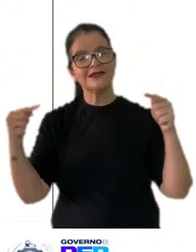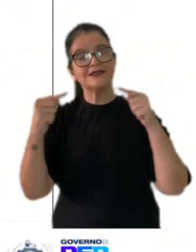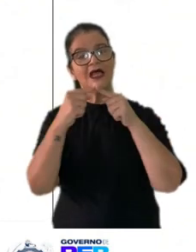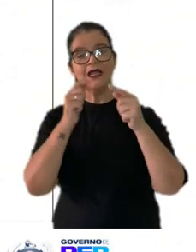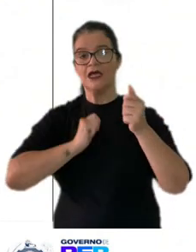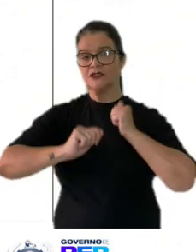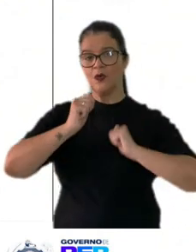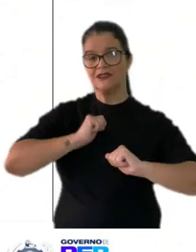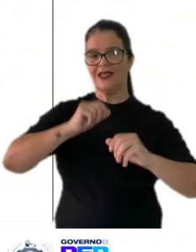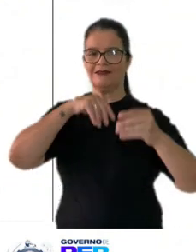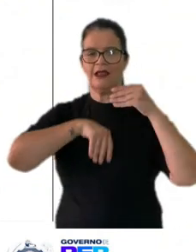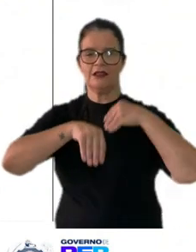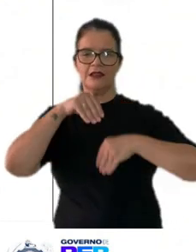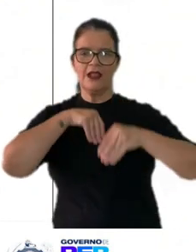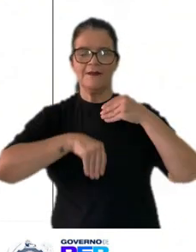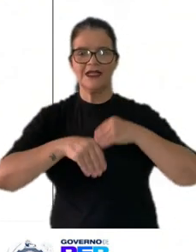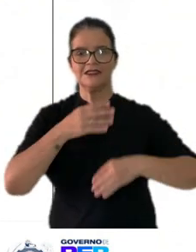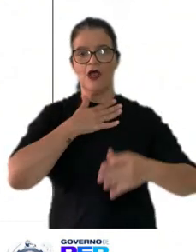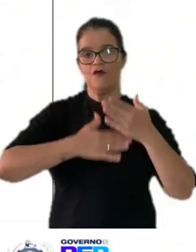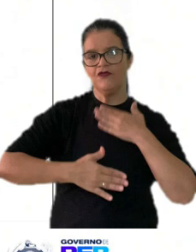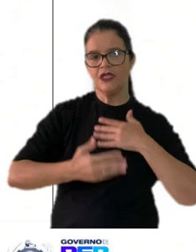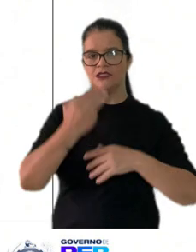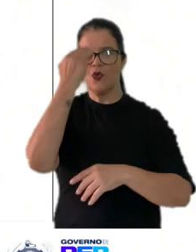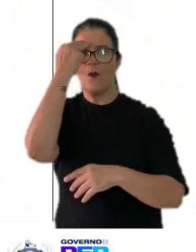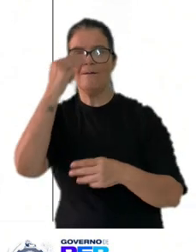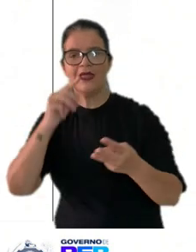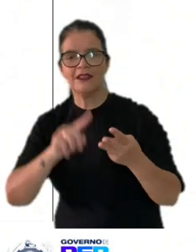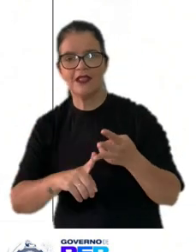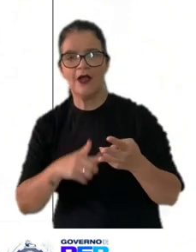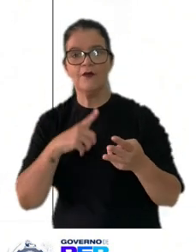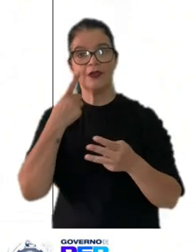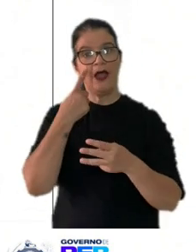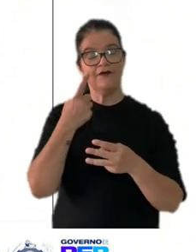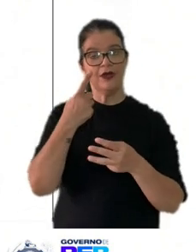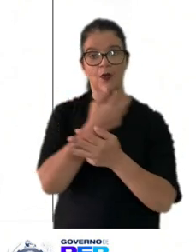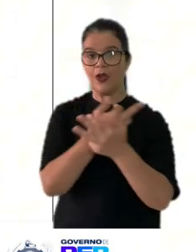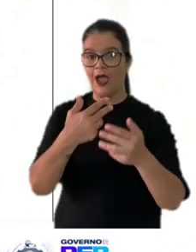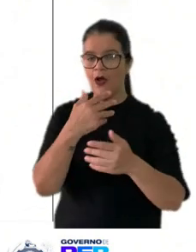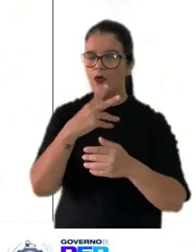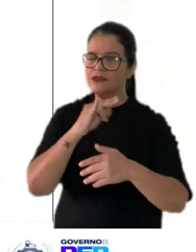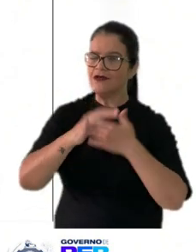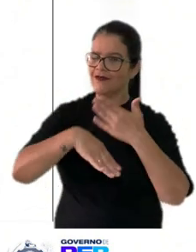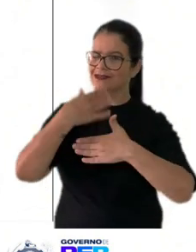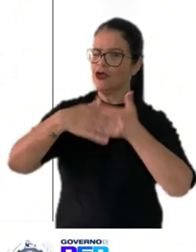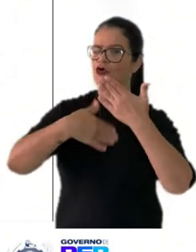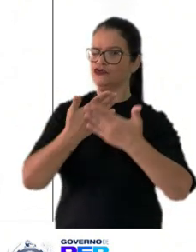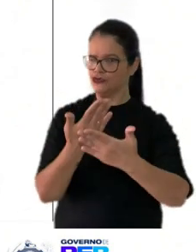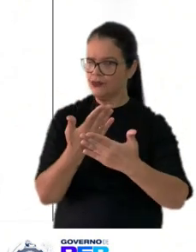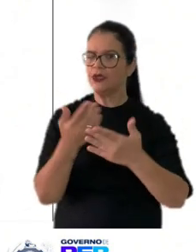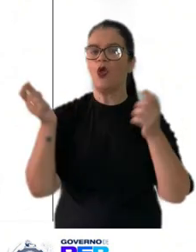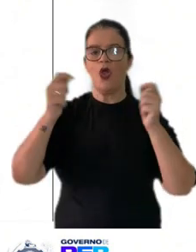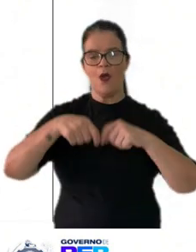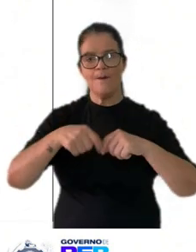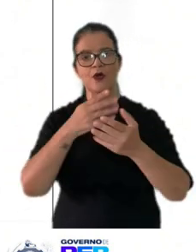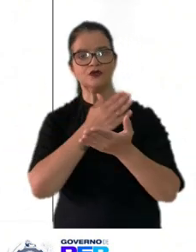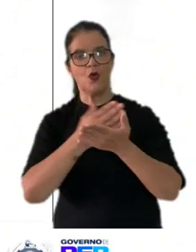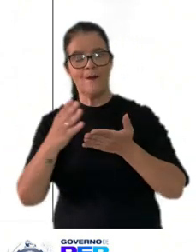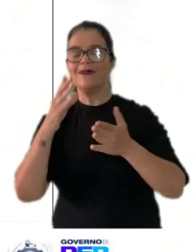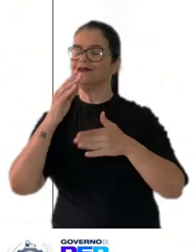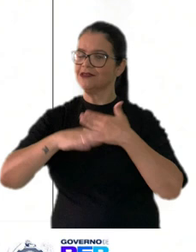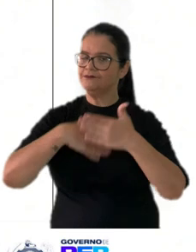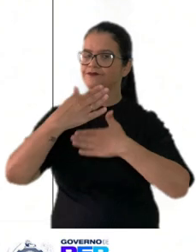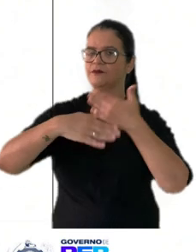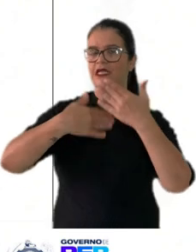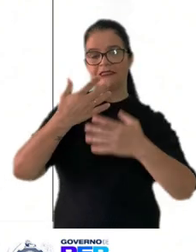depressão físico mental tá vendo que a coisa vai se construindo então eu posso começar a construir o sentido do texto